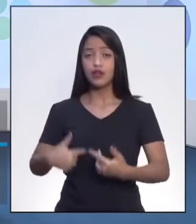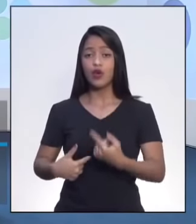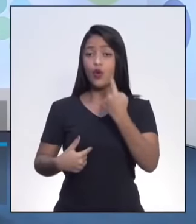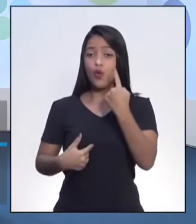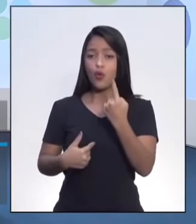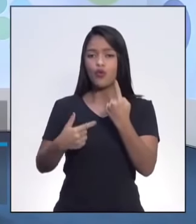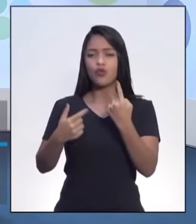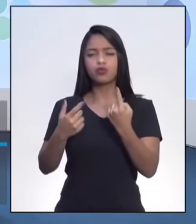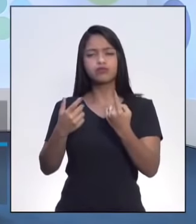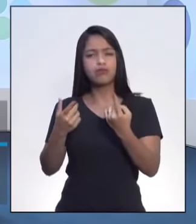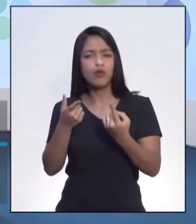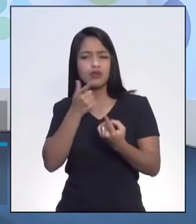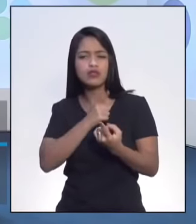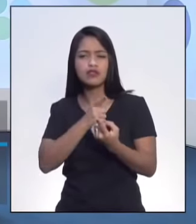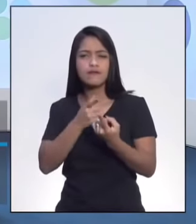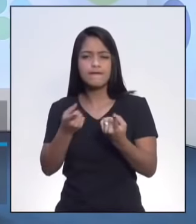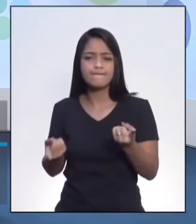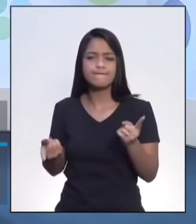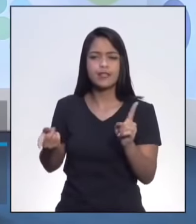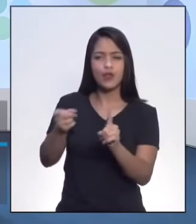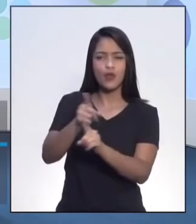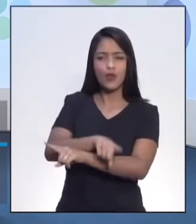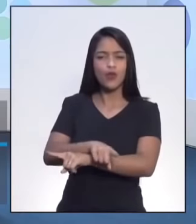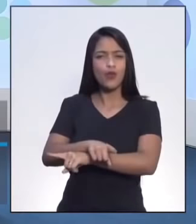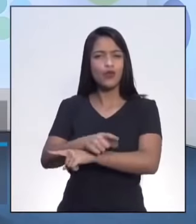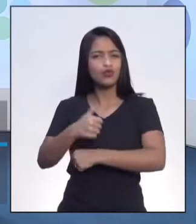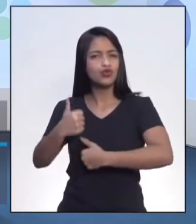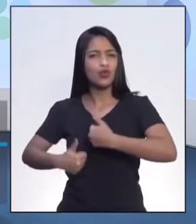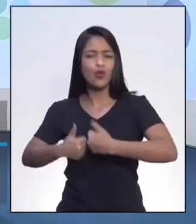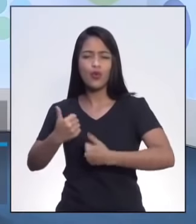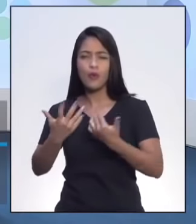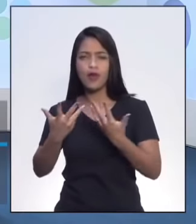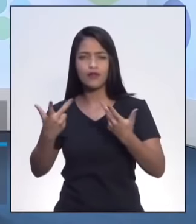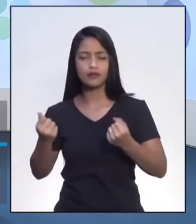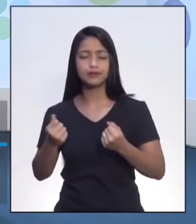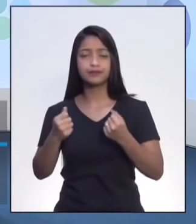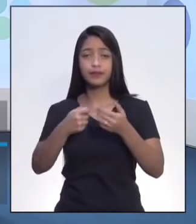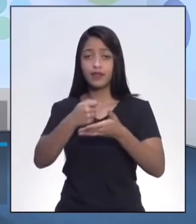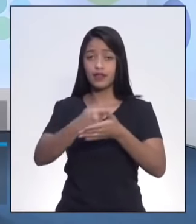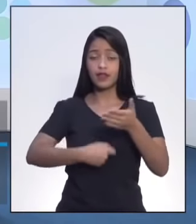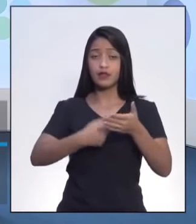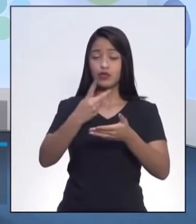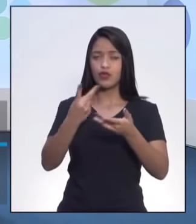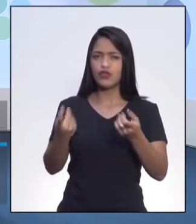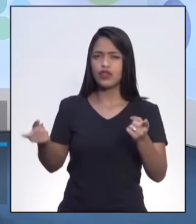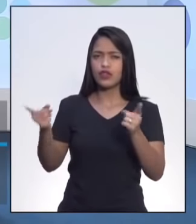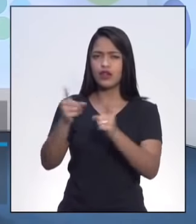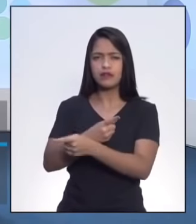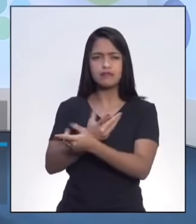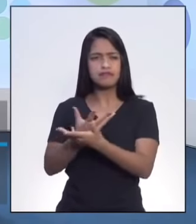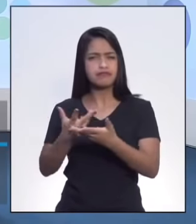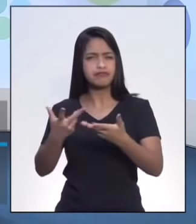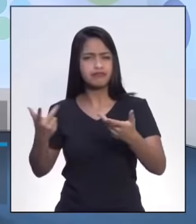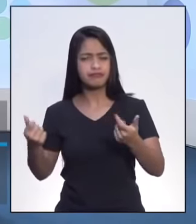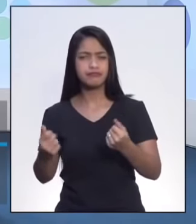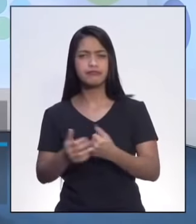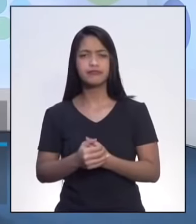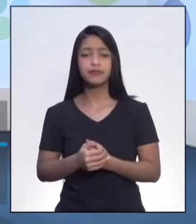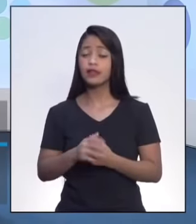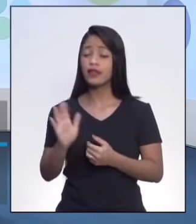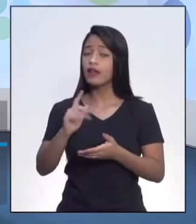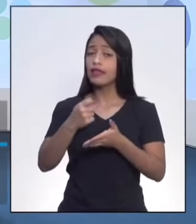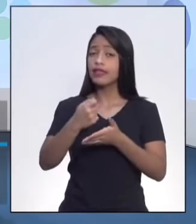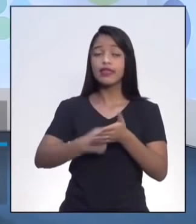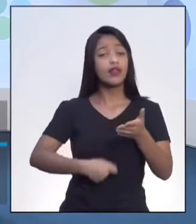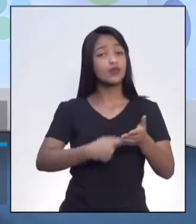incrível. Texto 1, virada, um jogo incrível. Texto 2, virada, foi uma virada espetacular. E não, do primeiro, Déia. Texto 1. Antes da